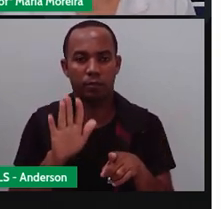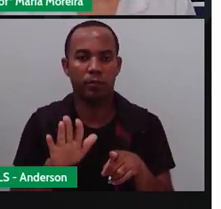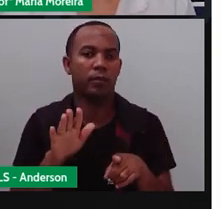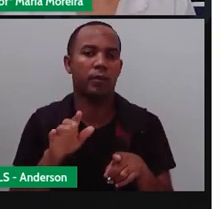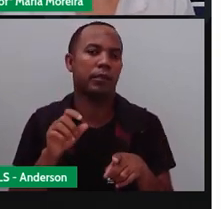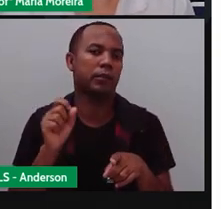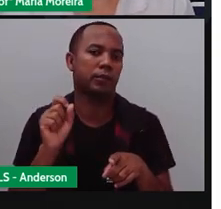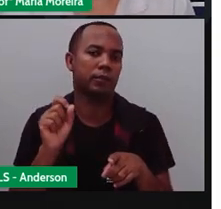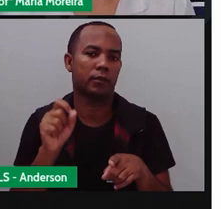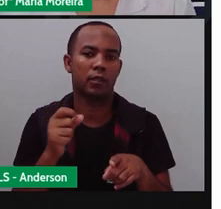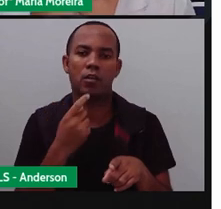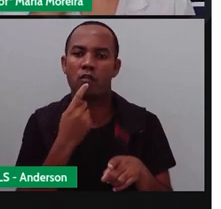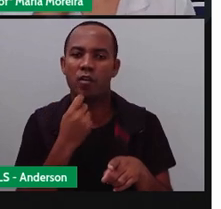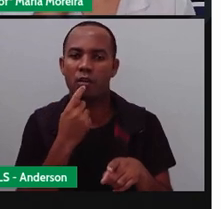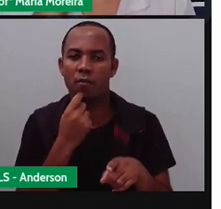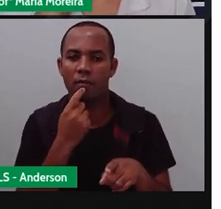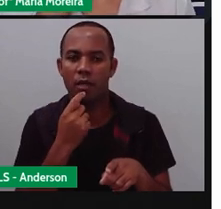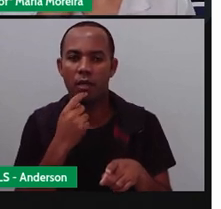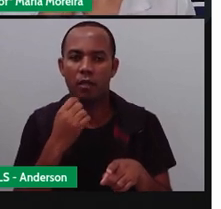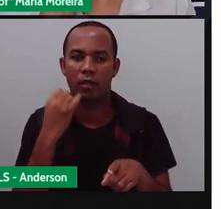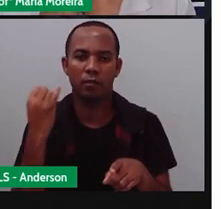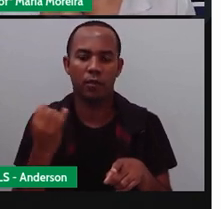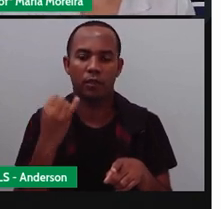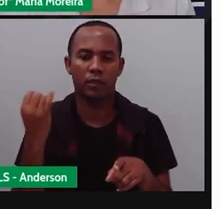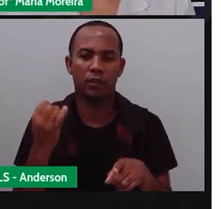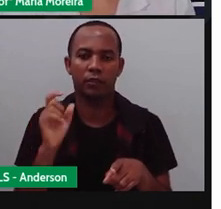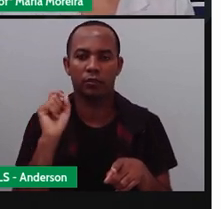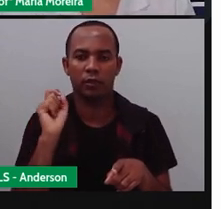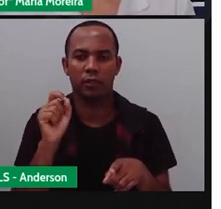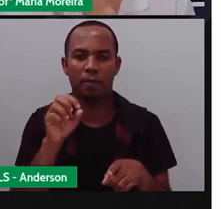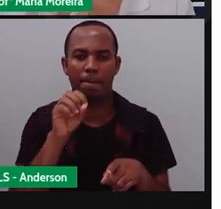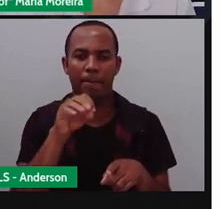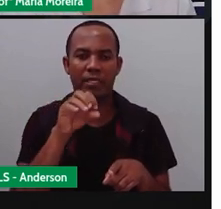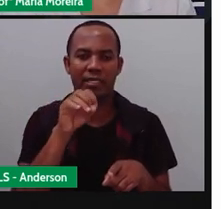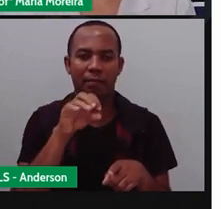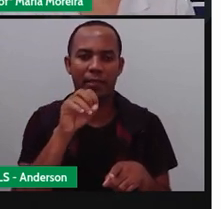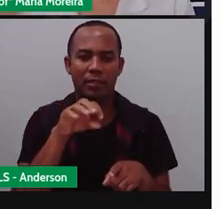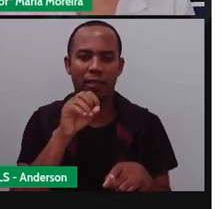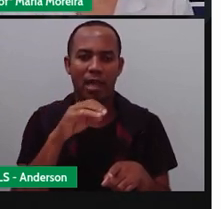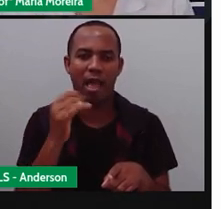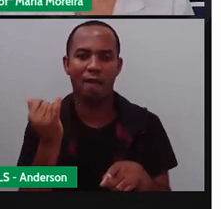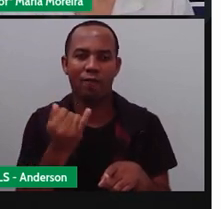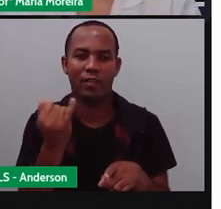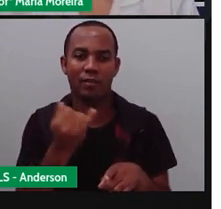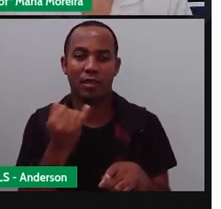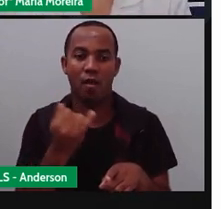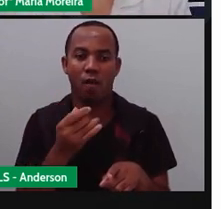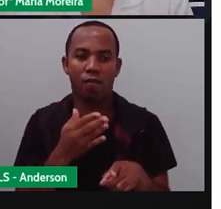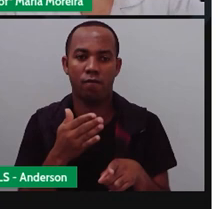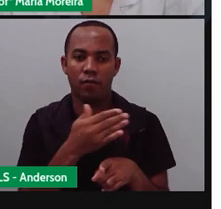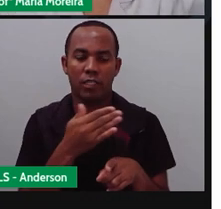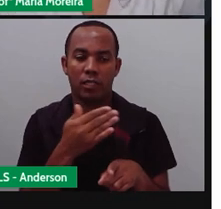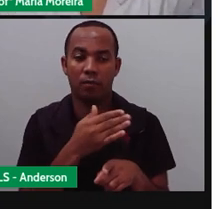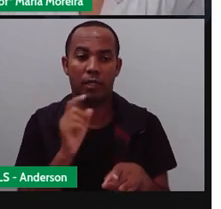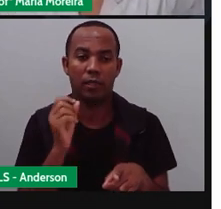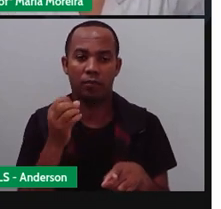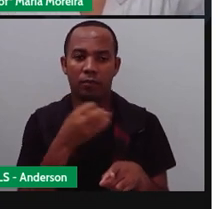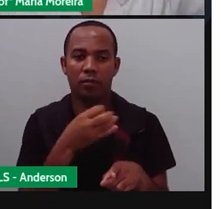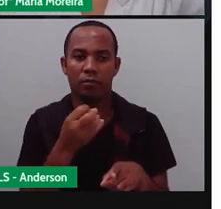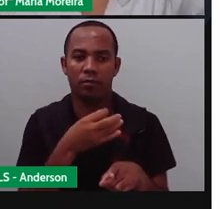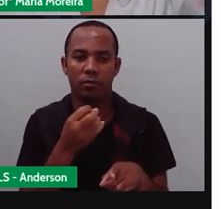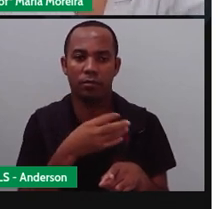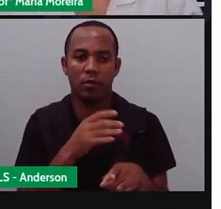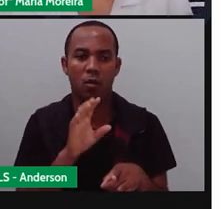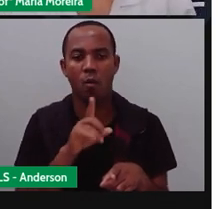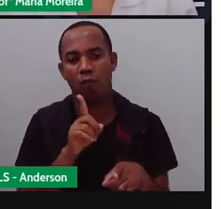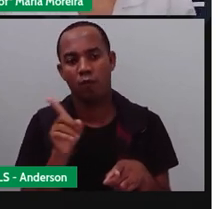ambas o que vermelhas as lanternas de sinalização na é comum aí moto carro caminhão vai te dizer o que se